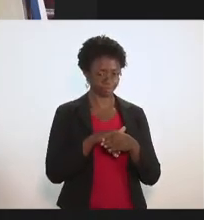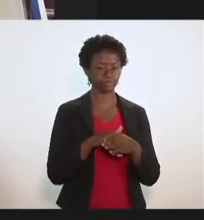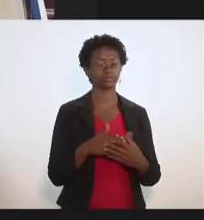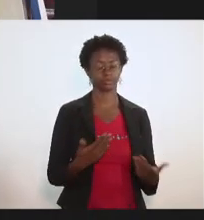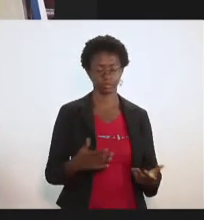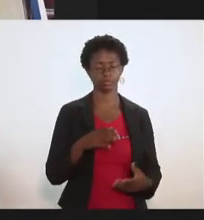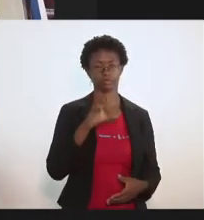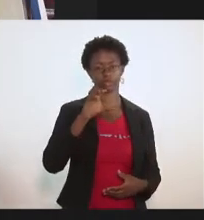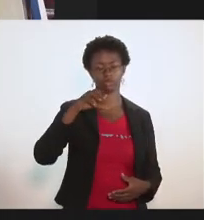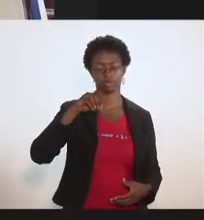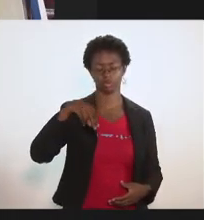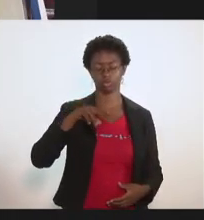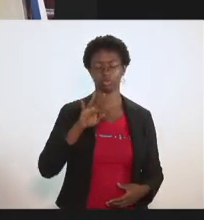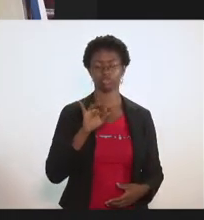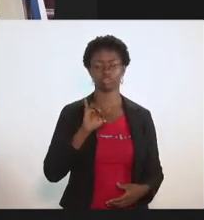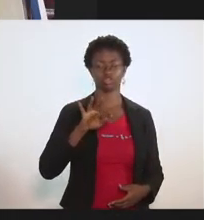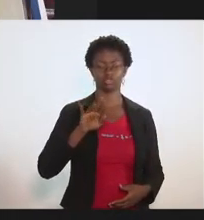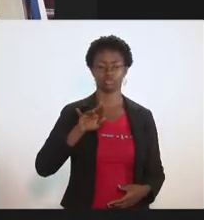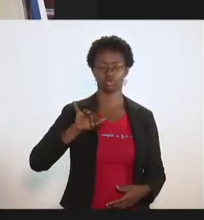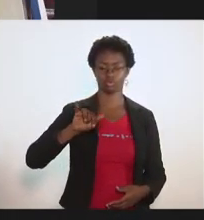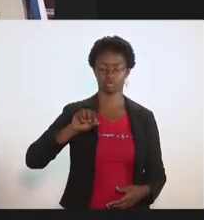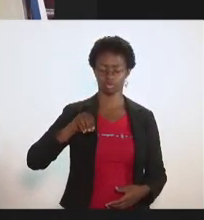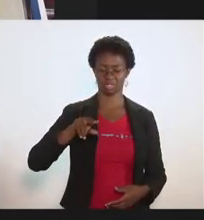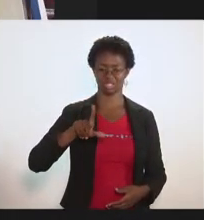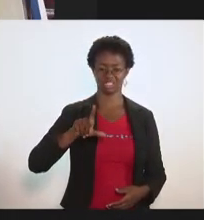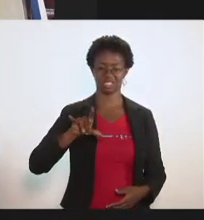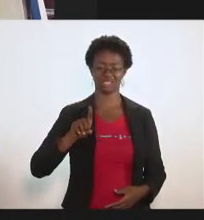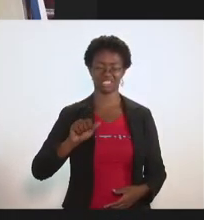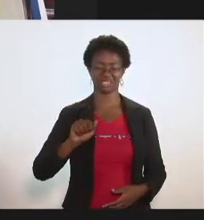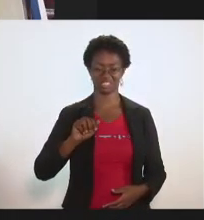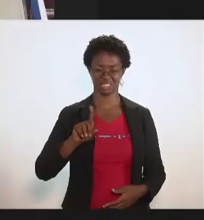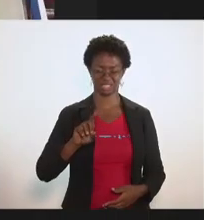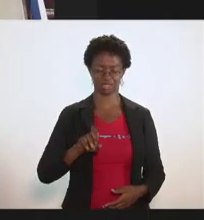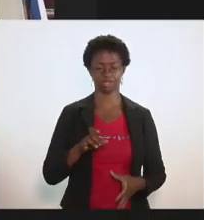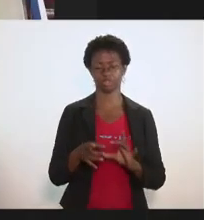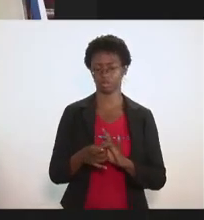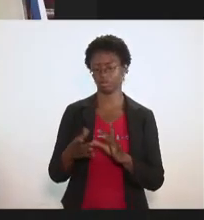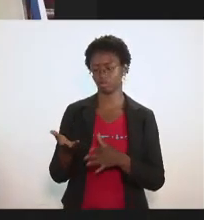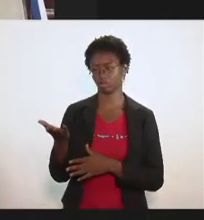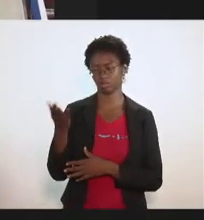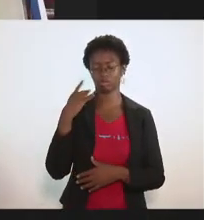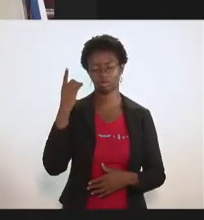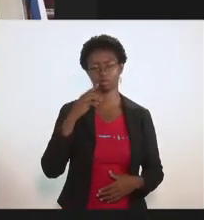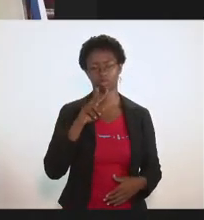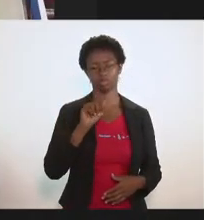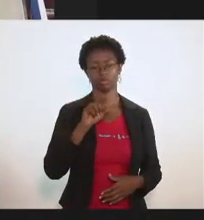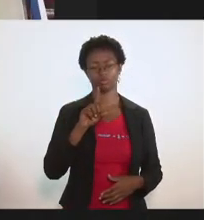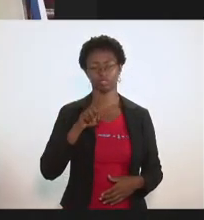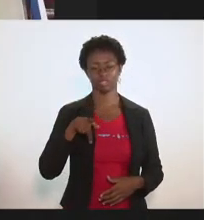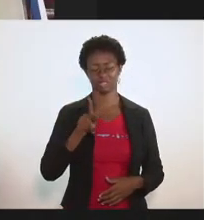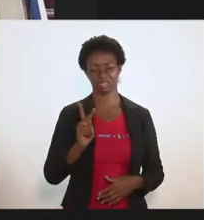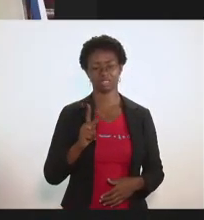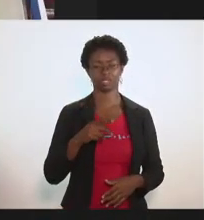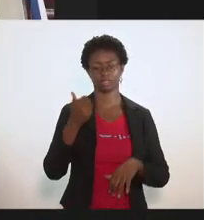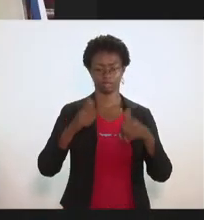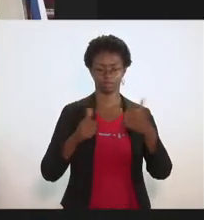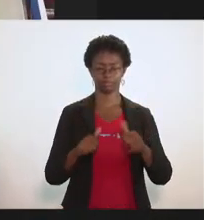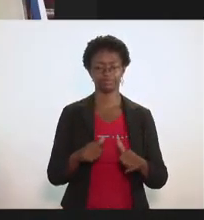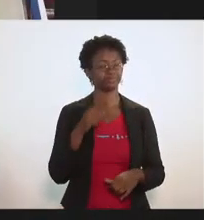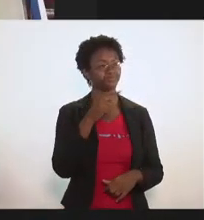vertentes e, à época, quando ele trouxer novamente a pauta, aí a gente decide que voto vai dar. Pode ser, Zuquim?